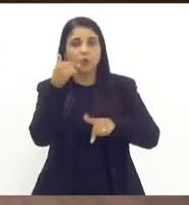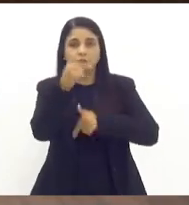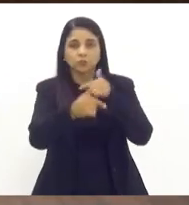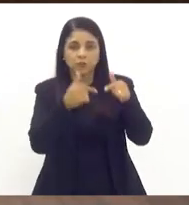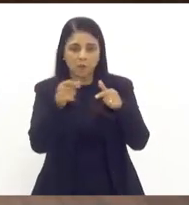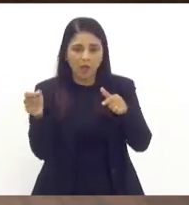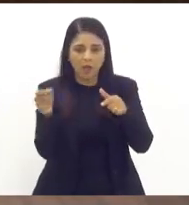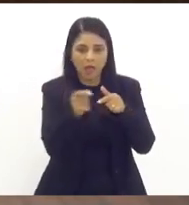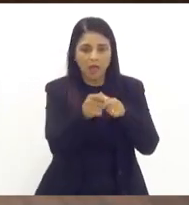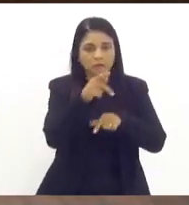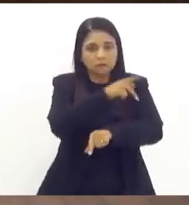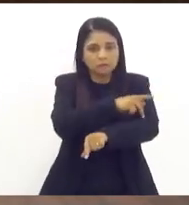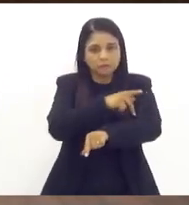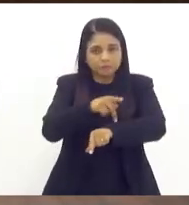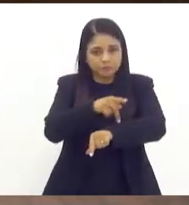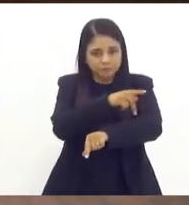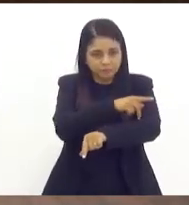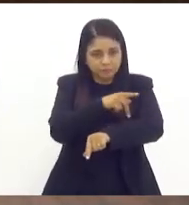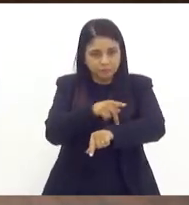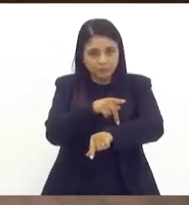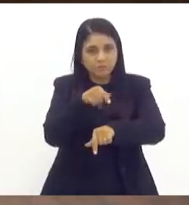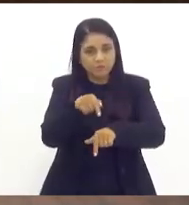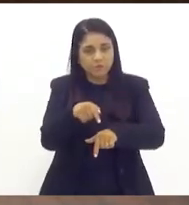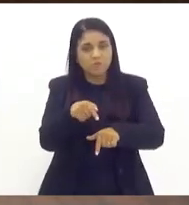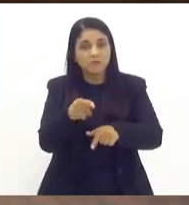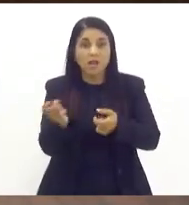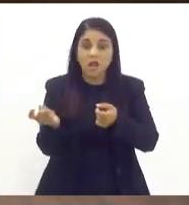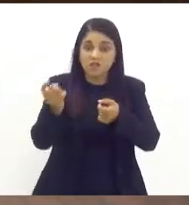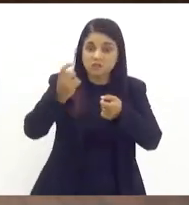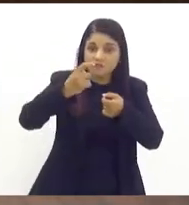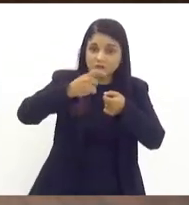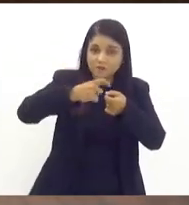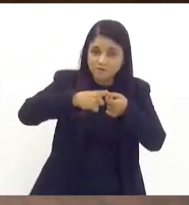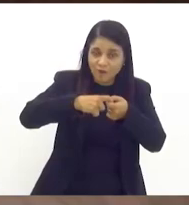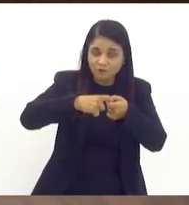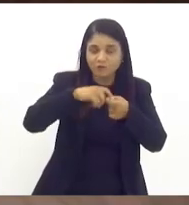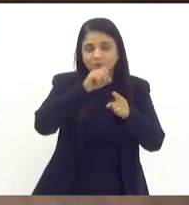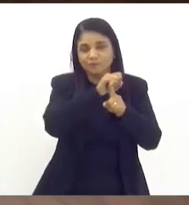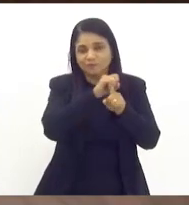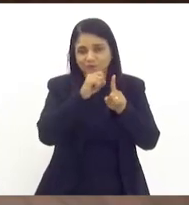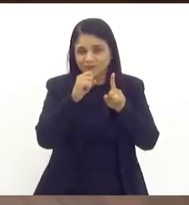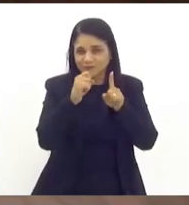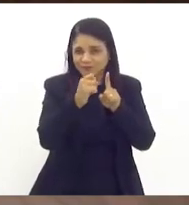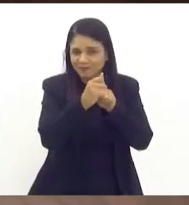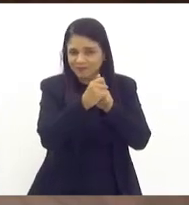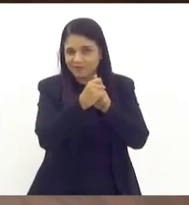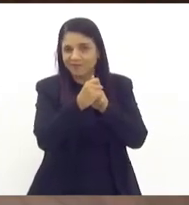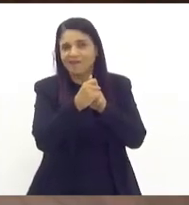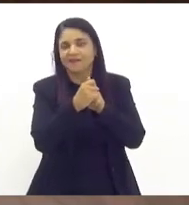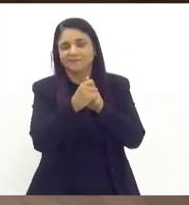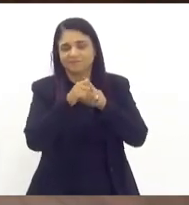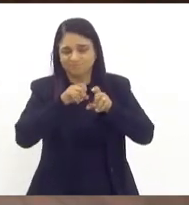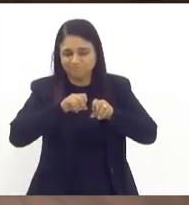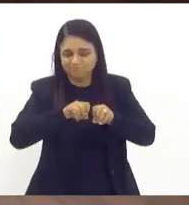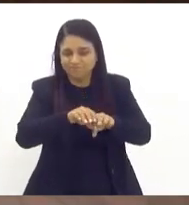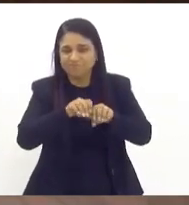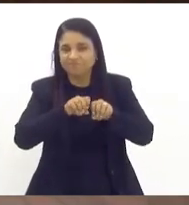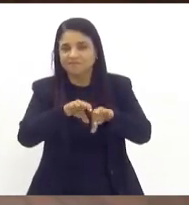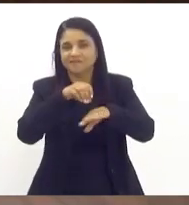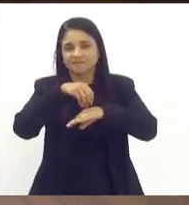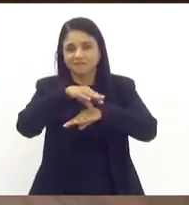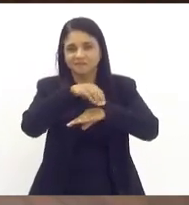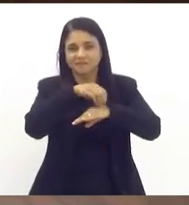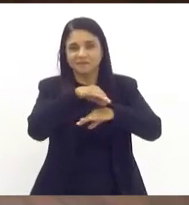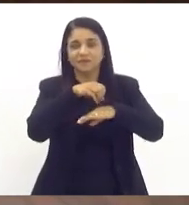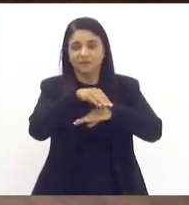forma pedagógica de ganhar as pessoas para que elas retornem para a sociedade aquilo que elas estão recebendo eu acho